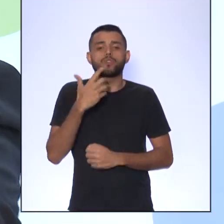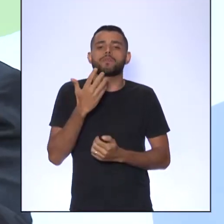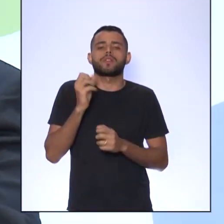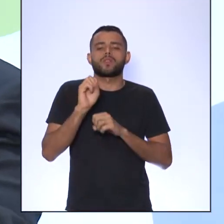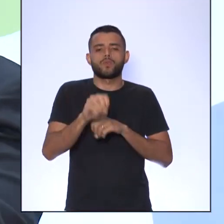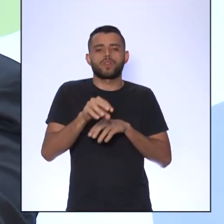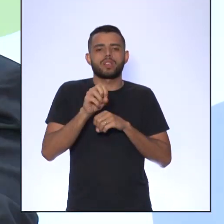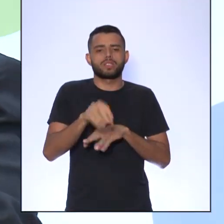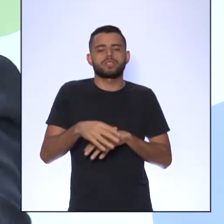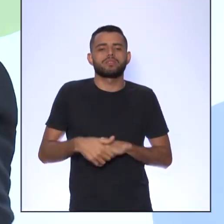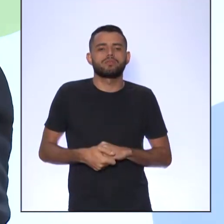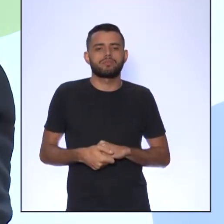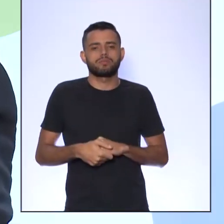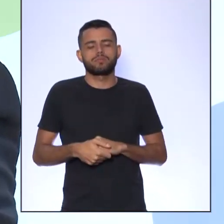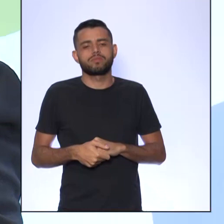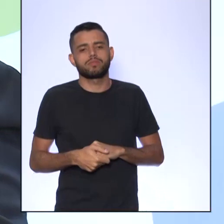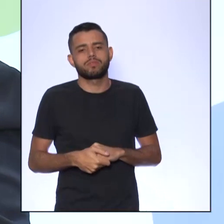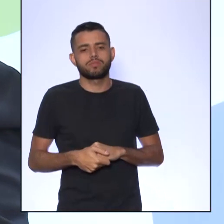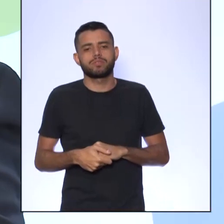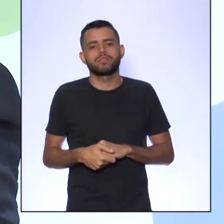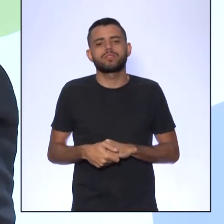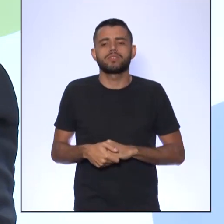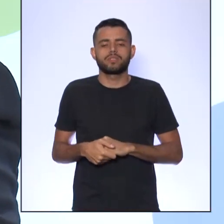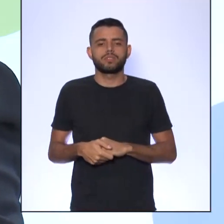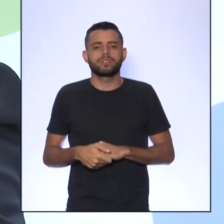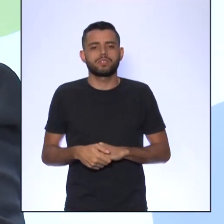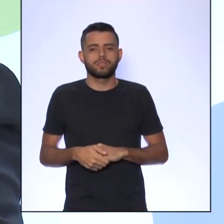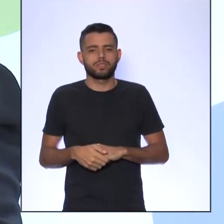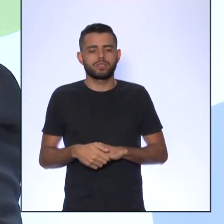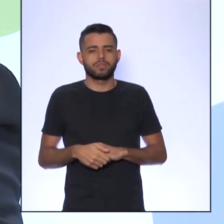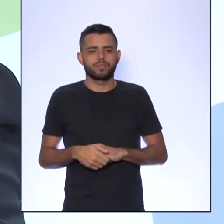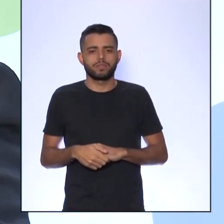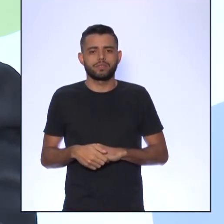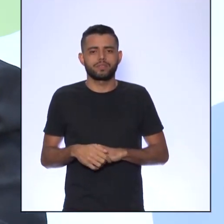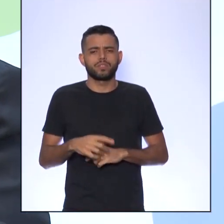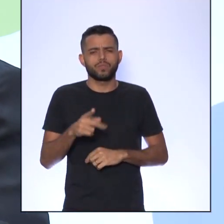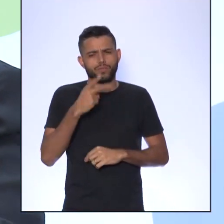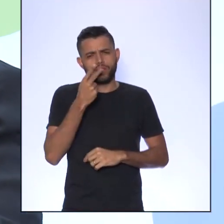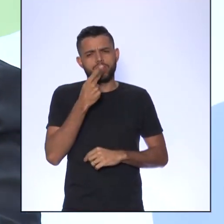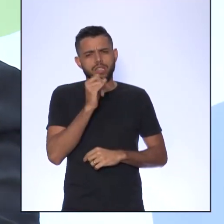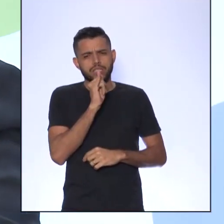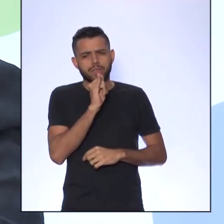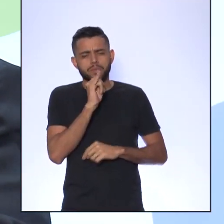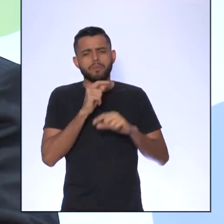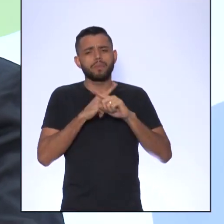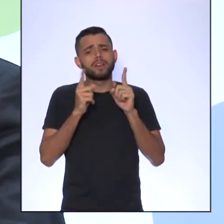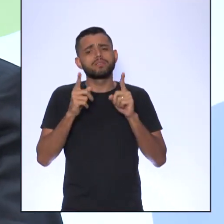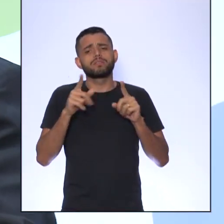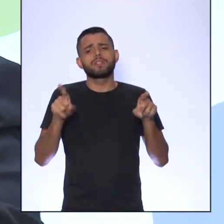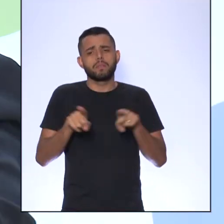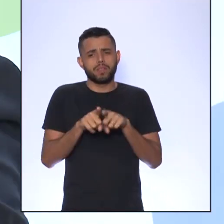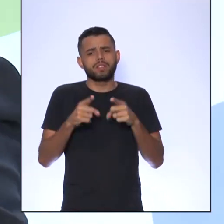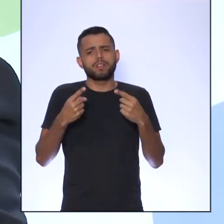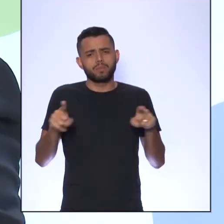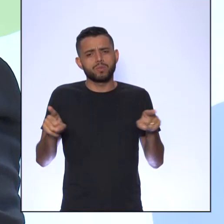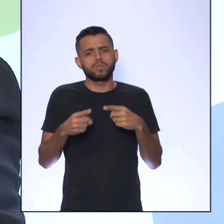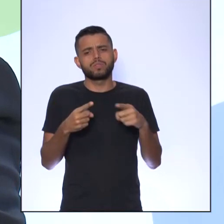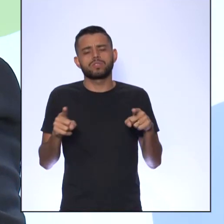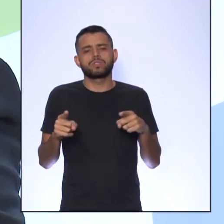matemática, amando o skate. Então, estou trazendo este exemplo, mas a gente podia falar da música, né? Para quem não sabe, o Seide tem uma